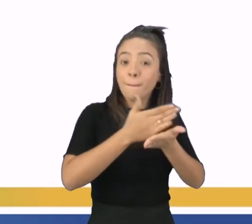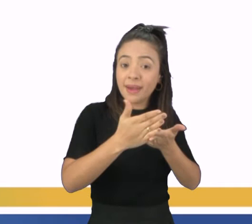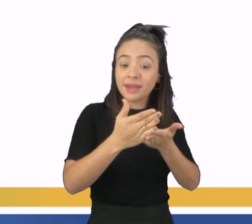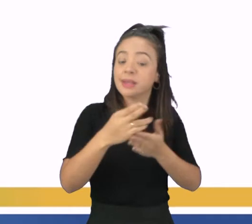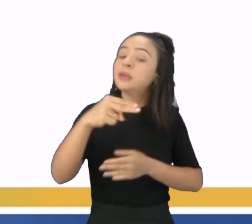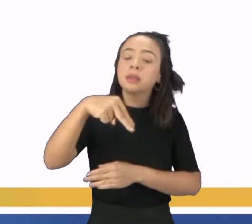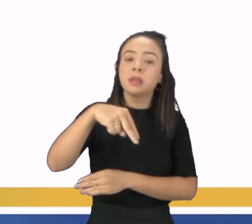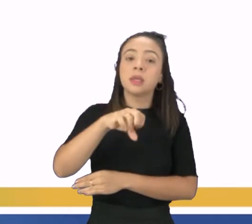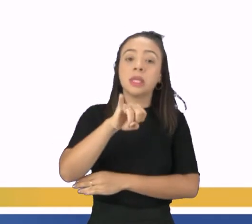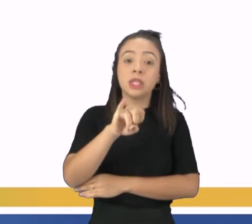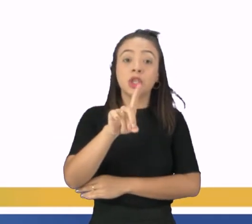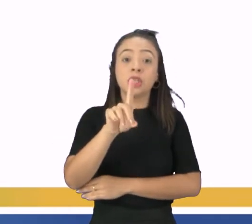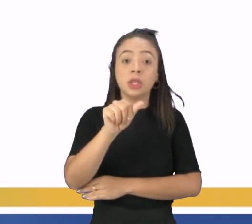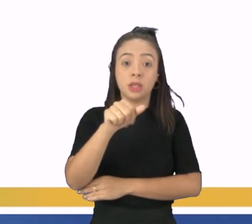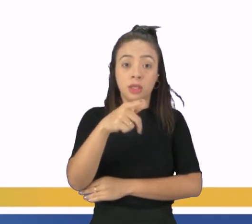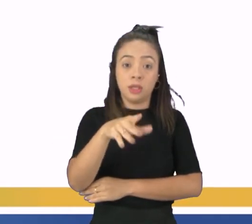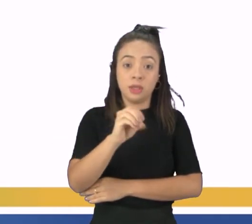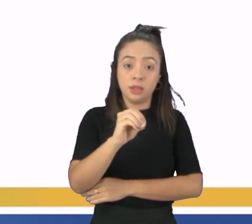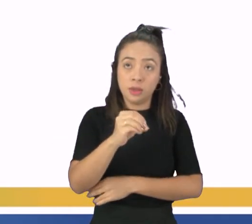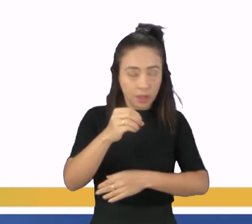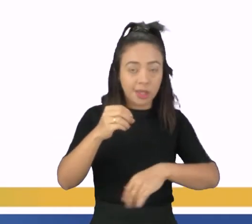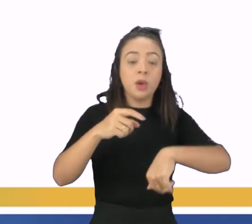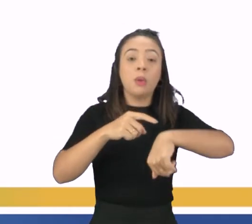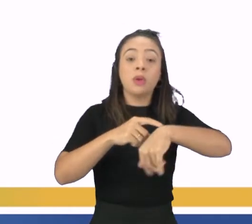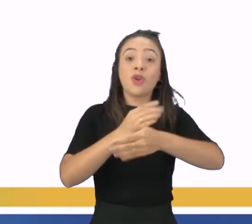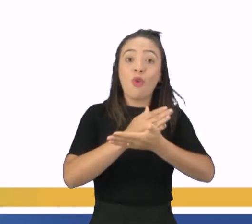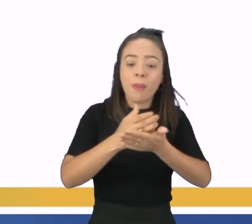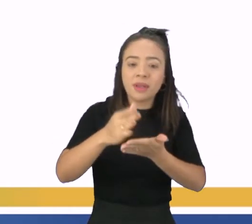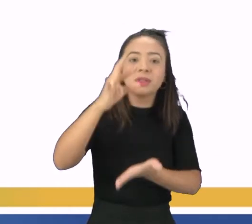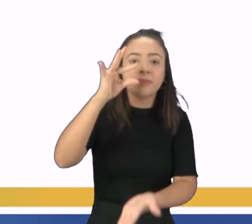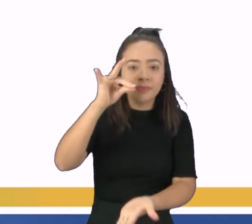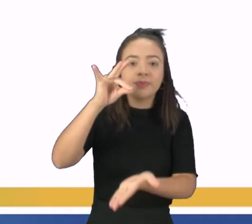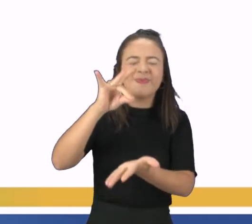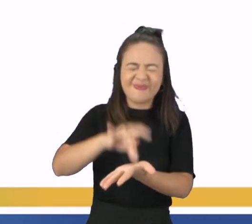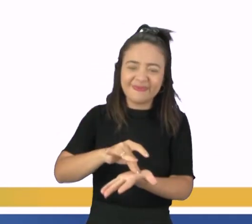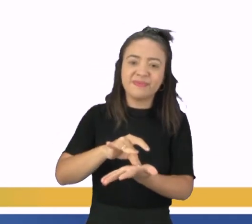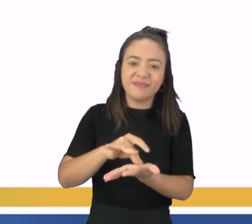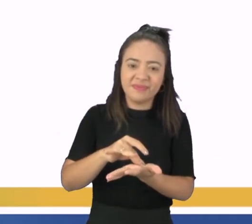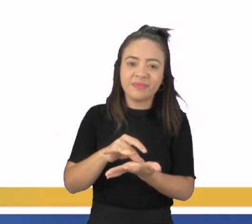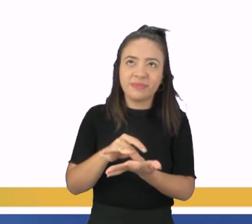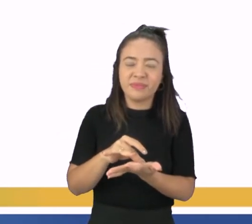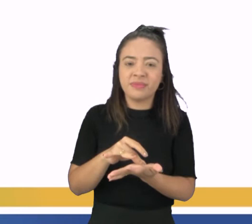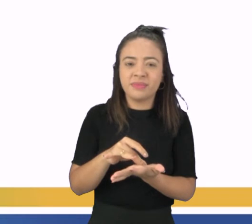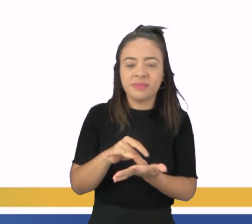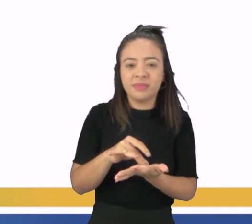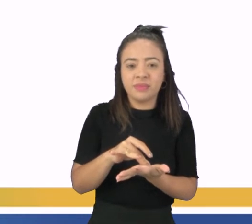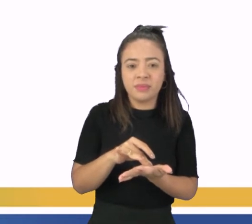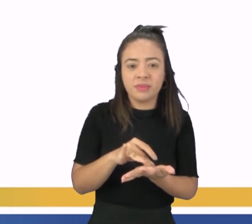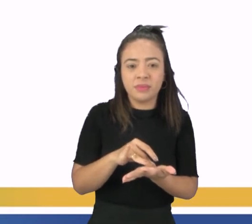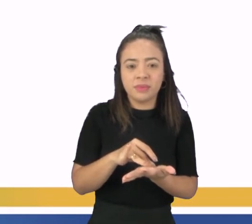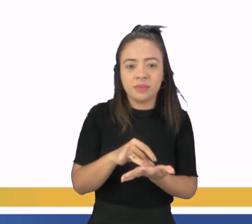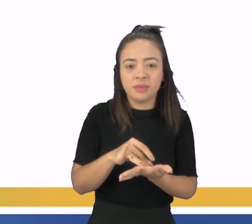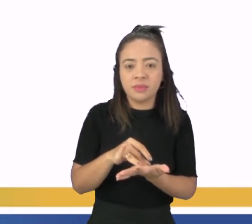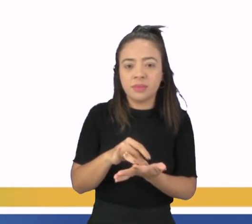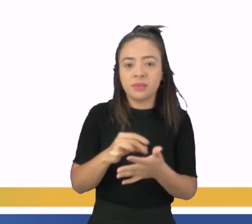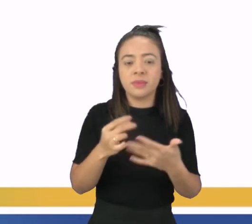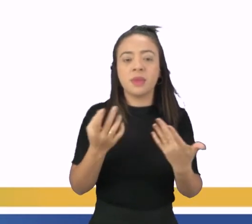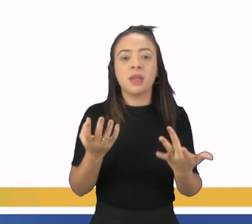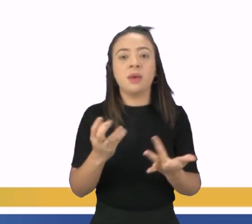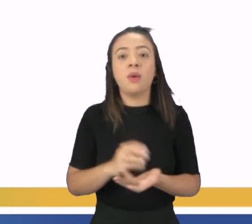Então, a nidação ela é esse marco, é onde começa de fato a gravidez, tá? A gravidez não começa na fecundação, ela começa